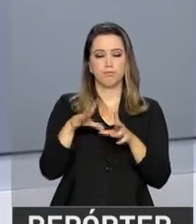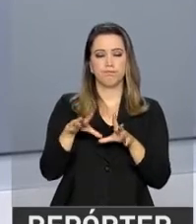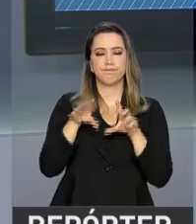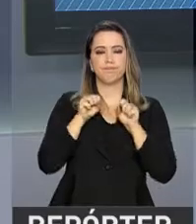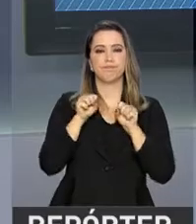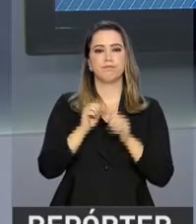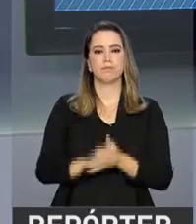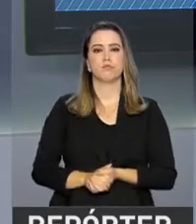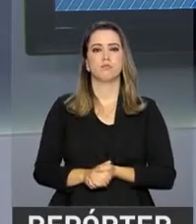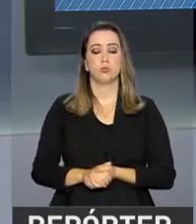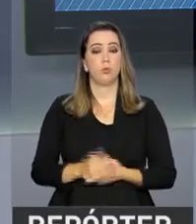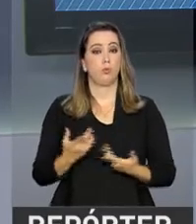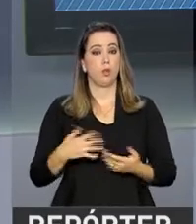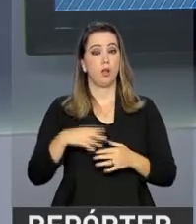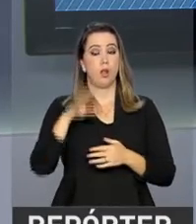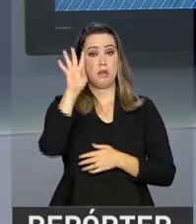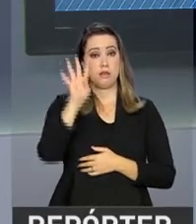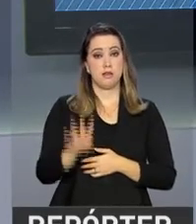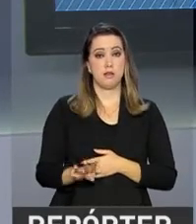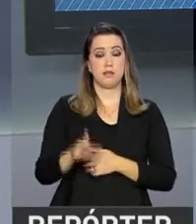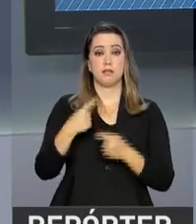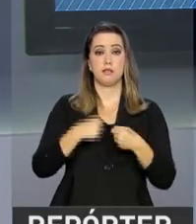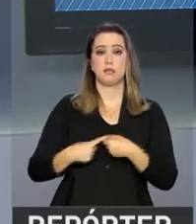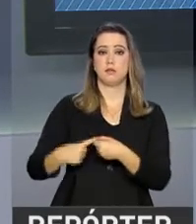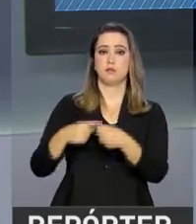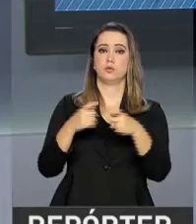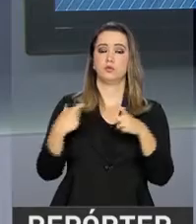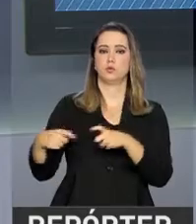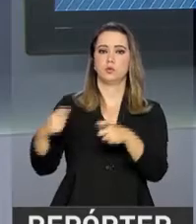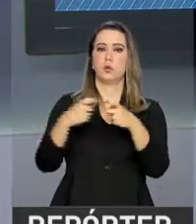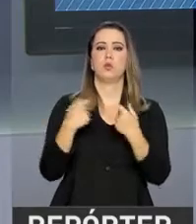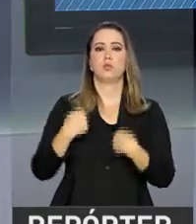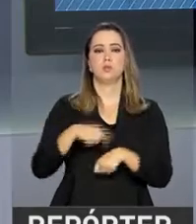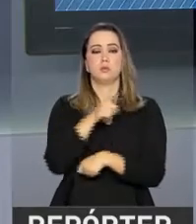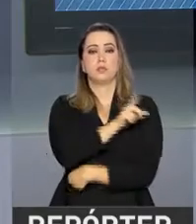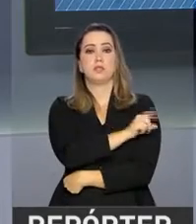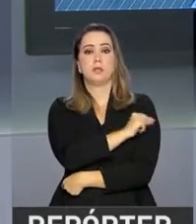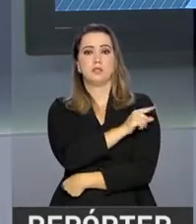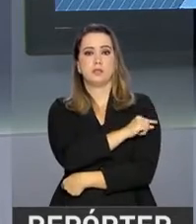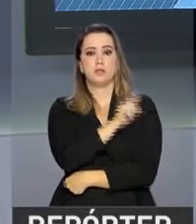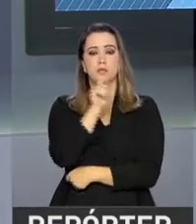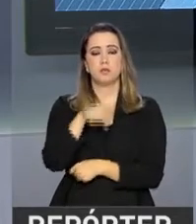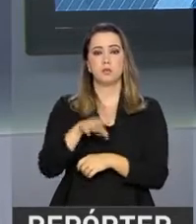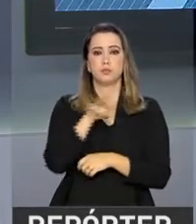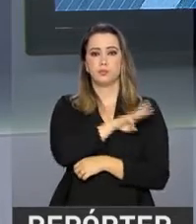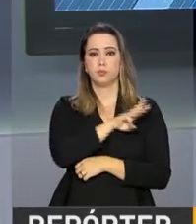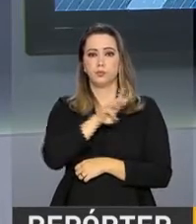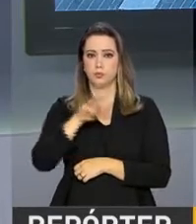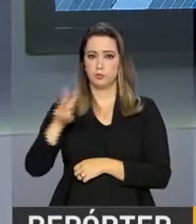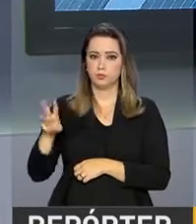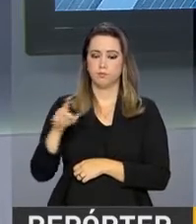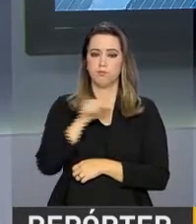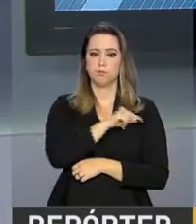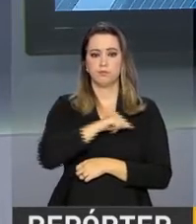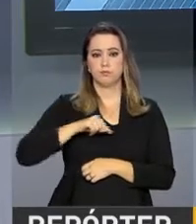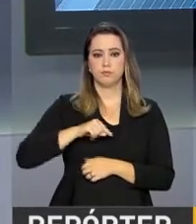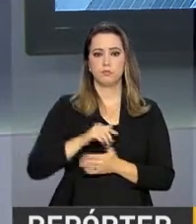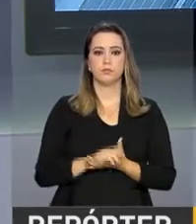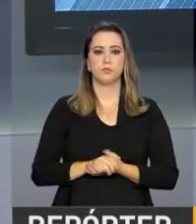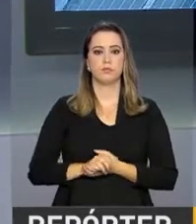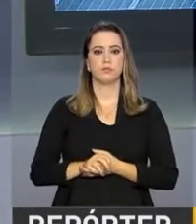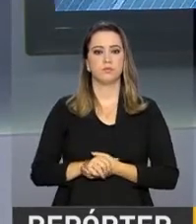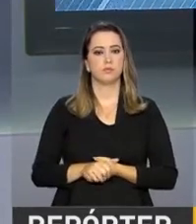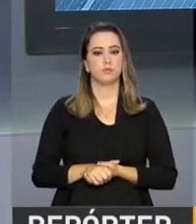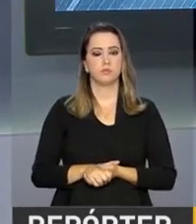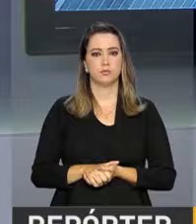doença. A lista das cidades que integram a área com recomendação de vacinação está disponível na internet no site